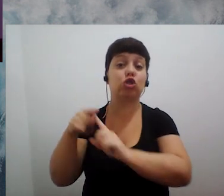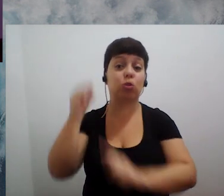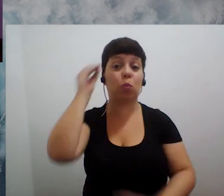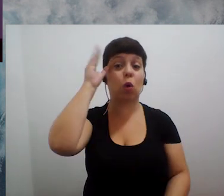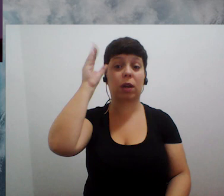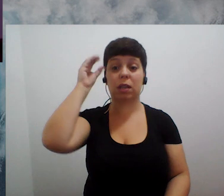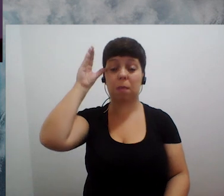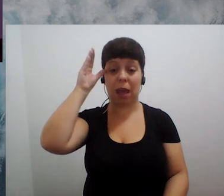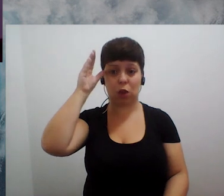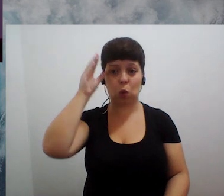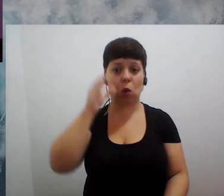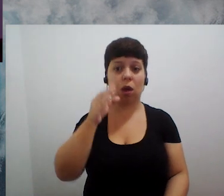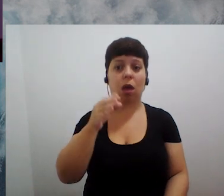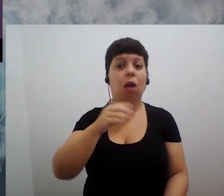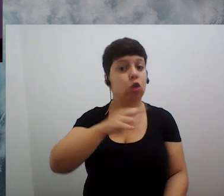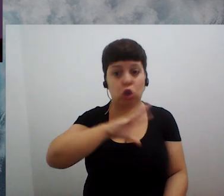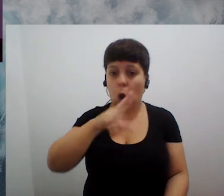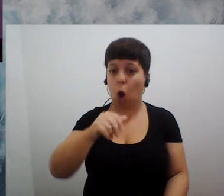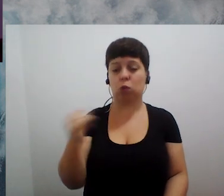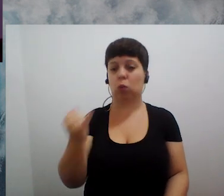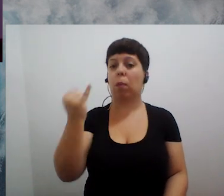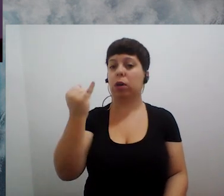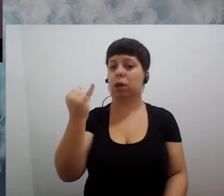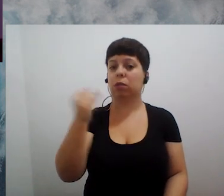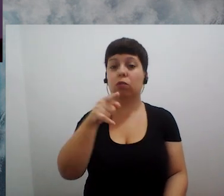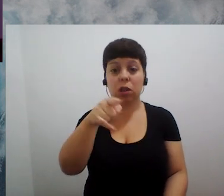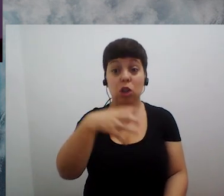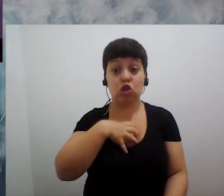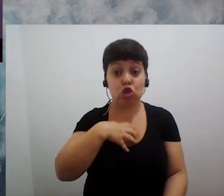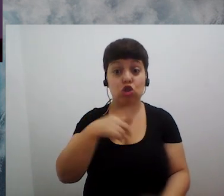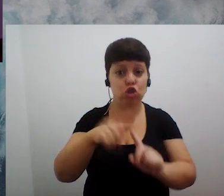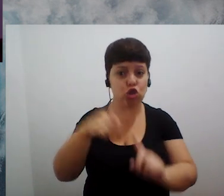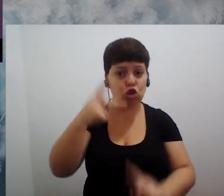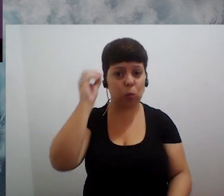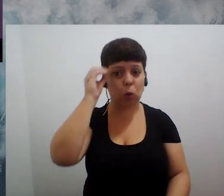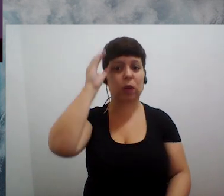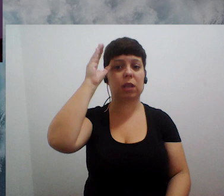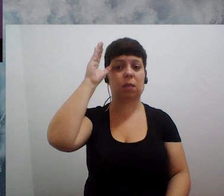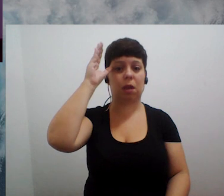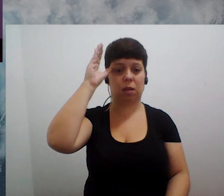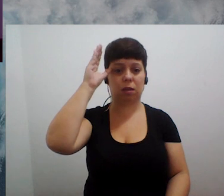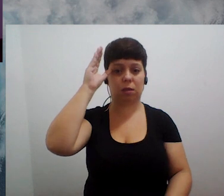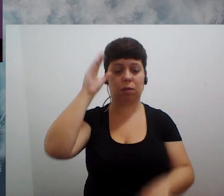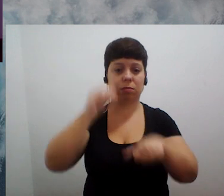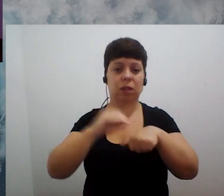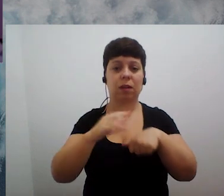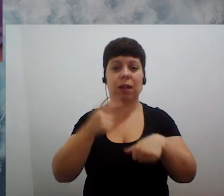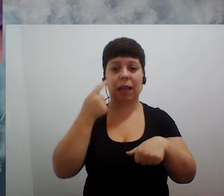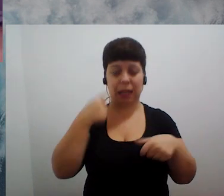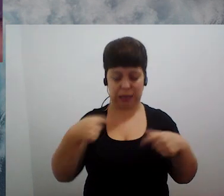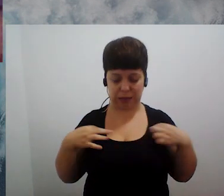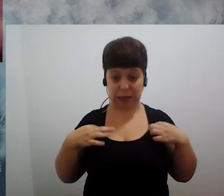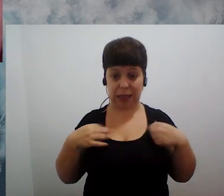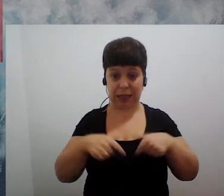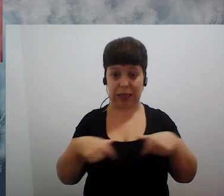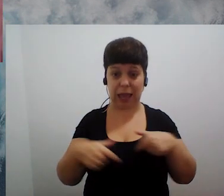existem, né? E todos eles são importantes. E você tem um conhecimento que, na verdade, a gente lendo o que está escrito na